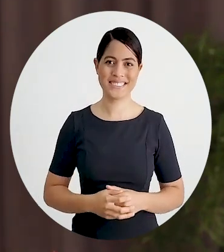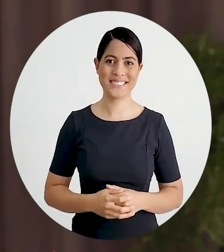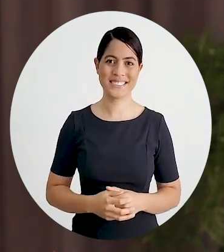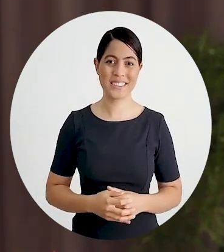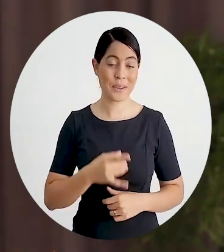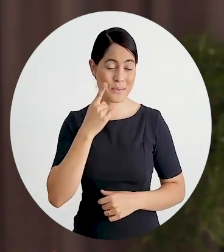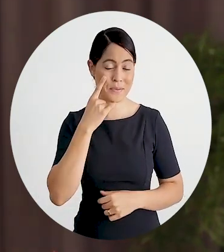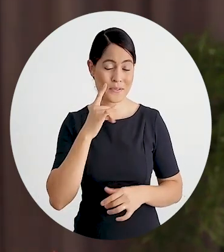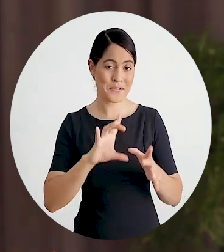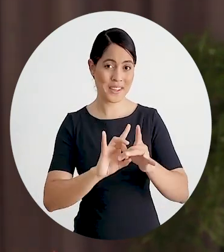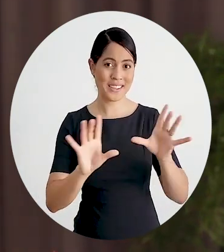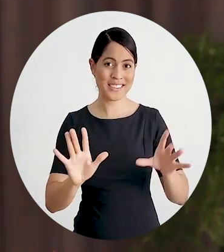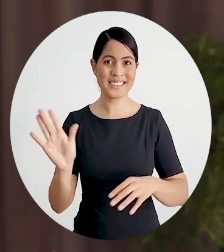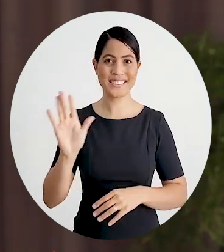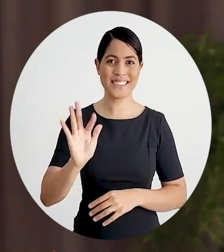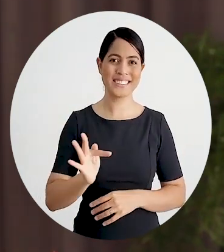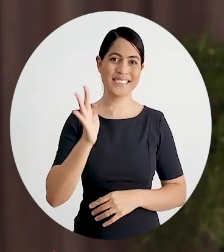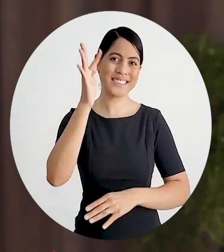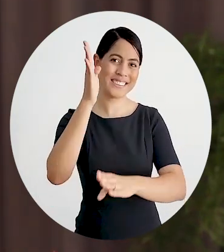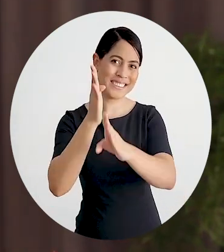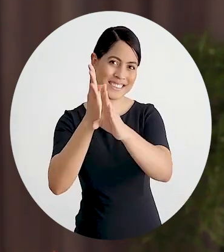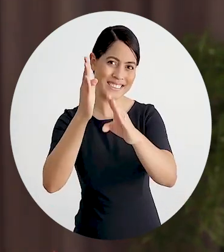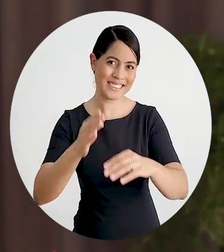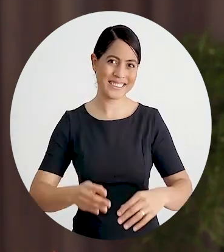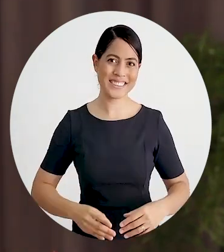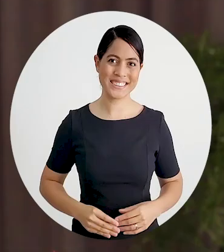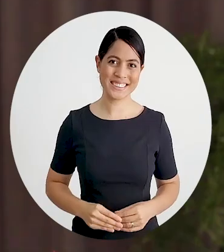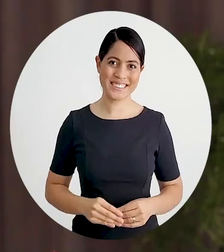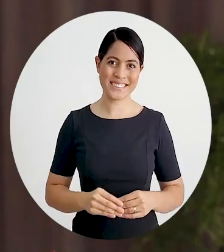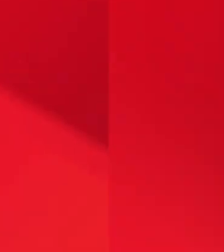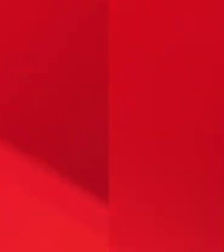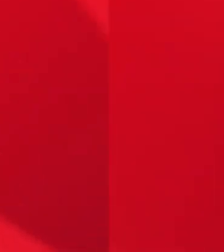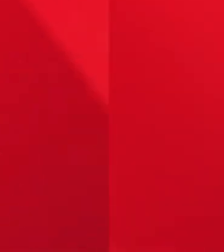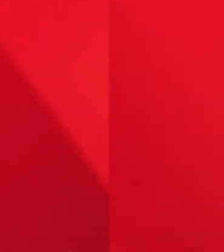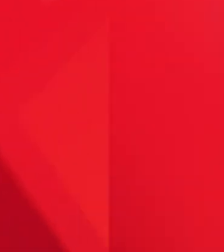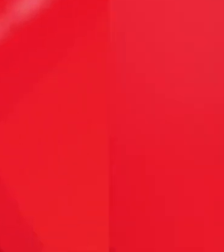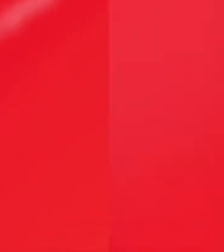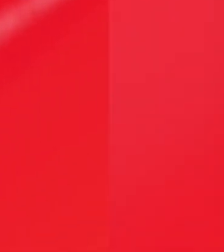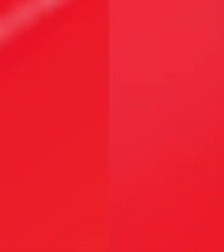Nacional no YouTube. É só conferir. Tchau, tchau e até a próxima.